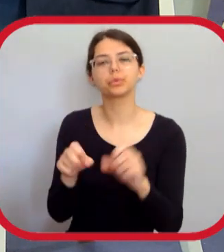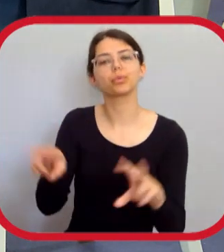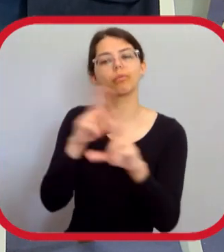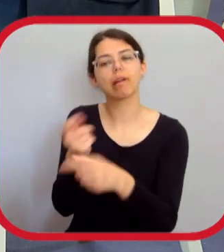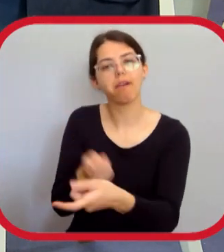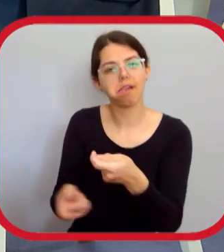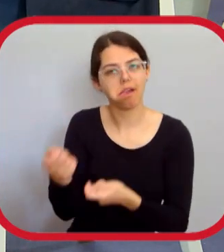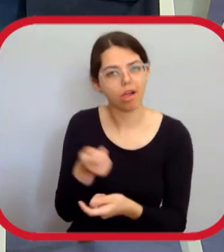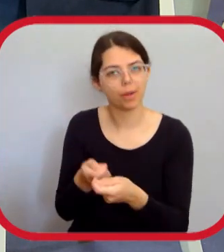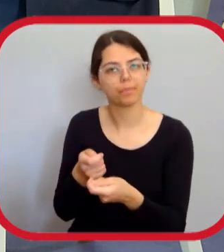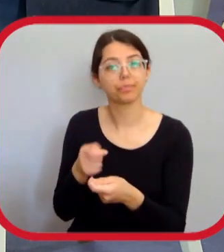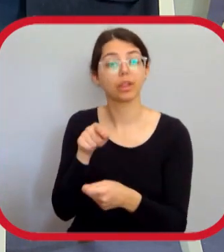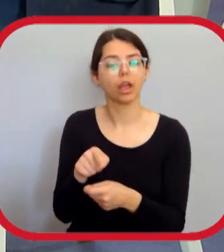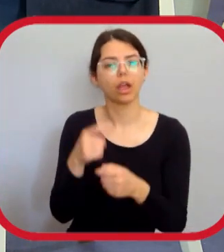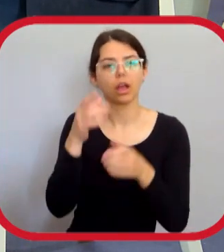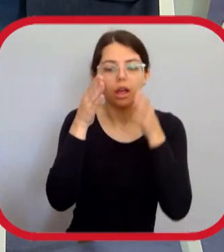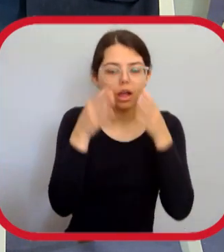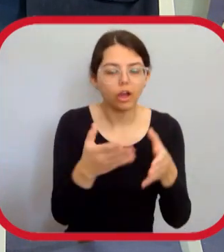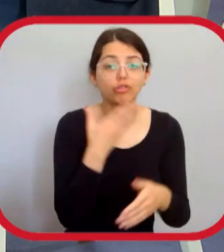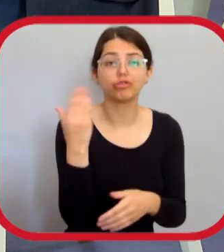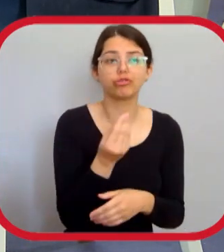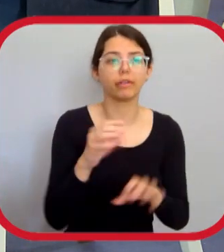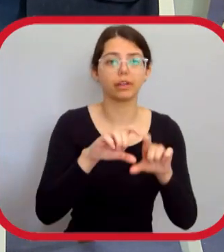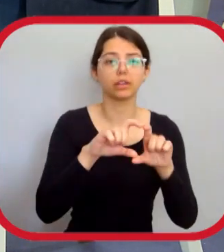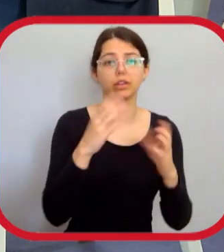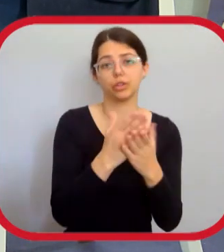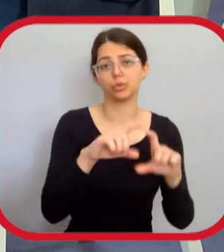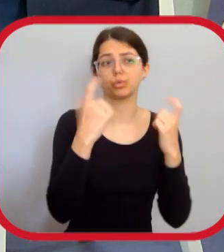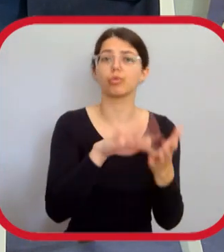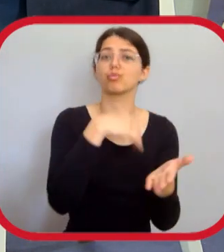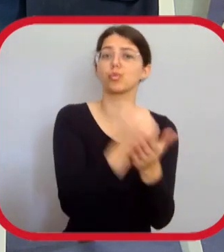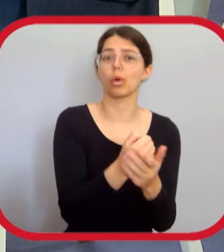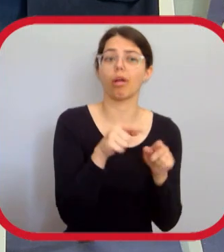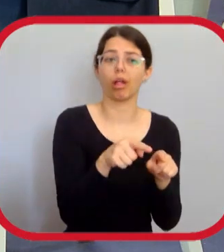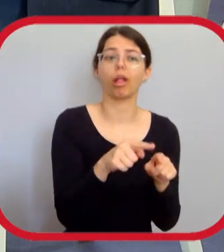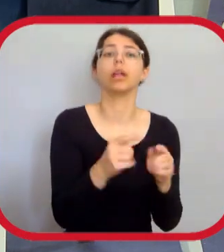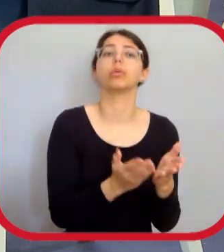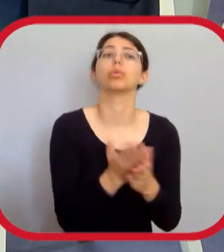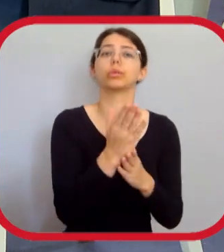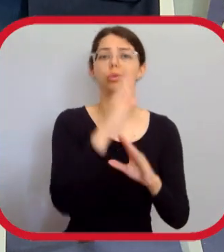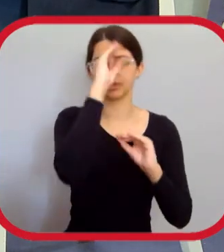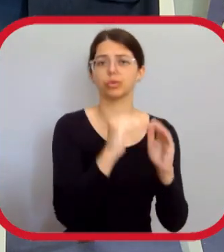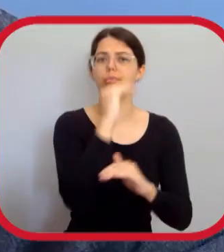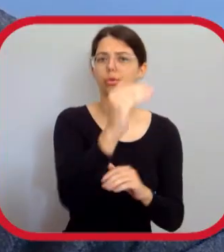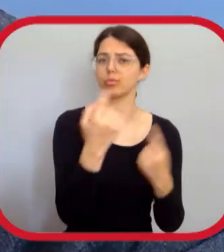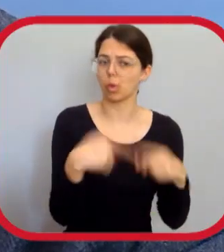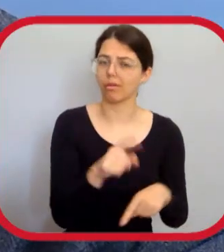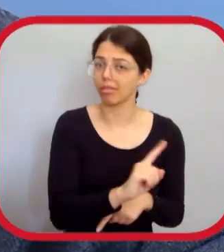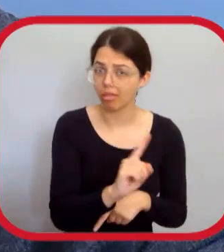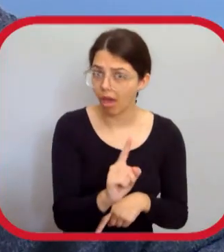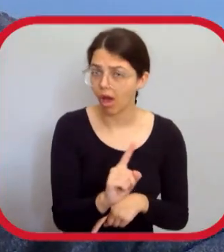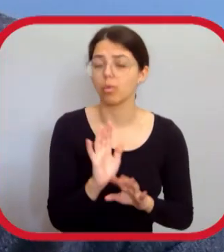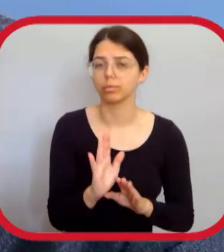novos públicos. E a captação de novos públicos não é só pensar nos jovens que terminam o ensino secundário que querem seguir o ensino